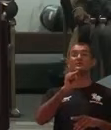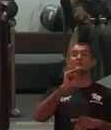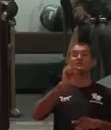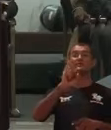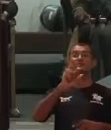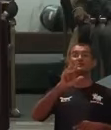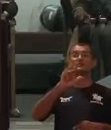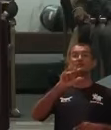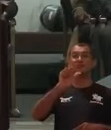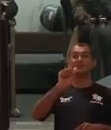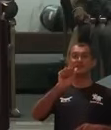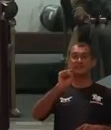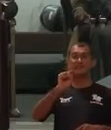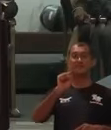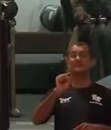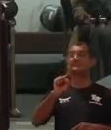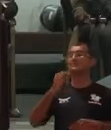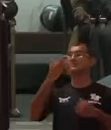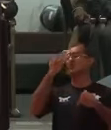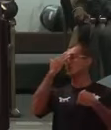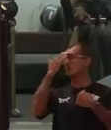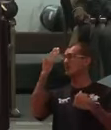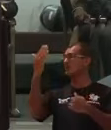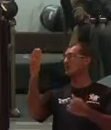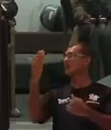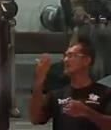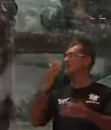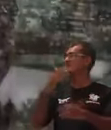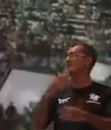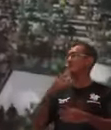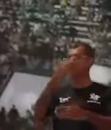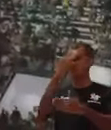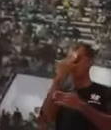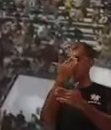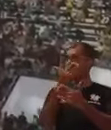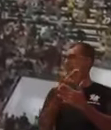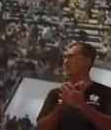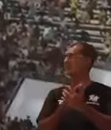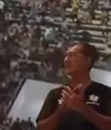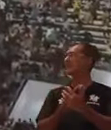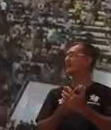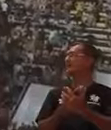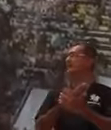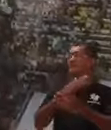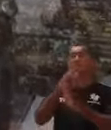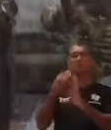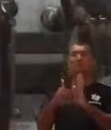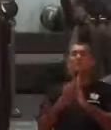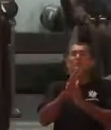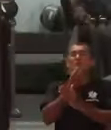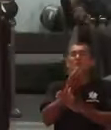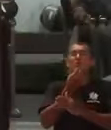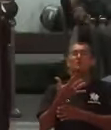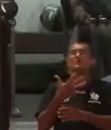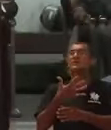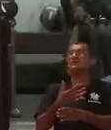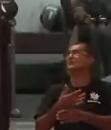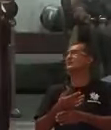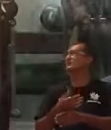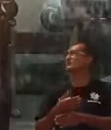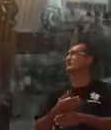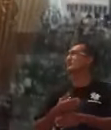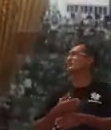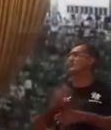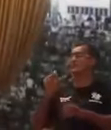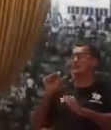externar o meu tributo de gratidão por sua generosidade, confiabilidade, apreço, bondade, estendendo as